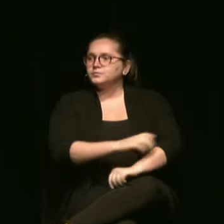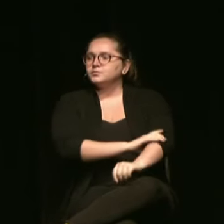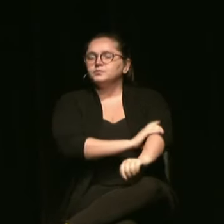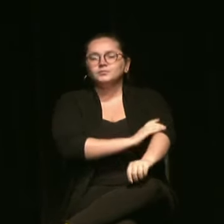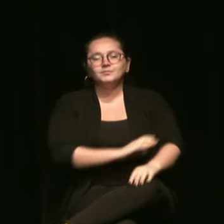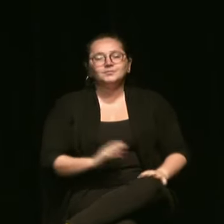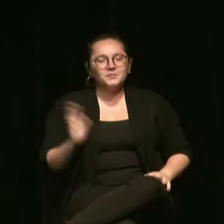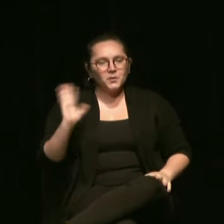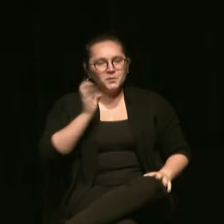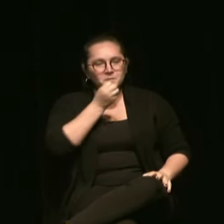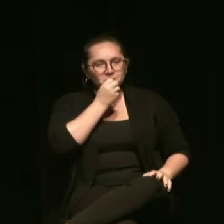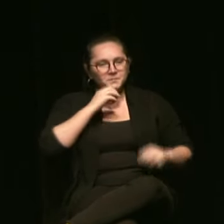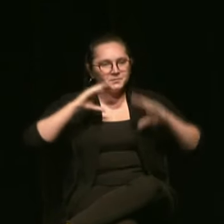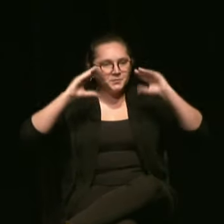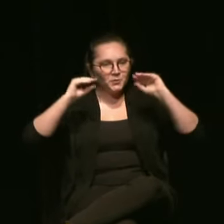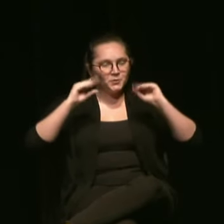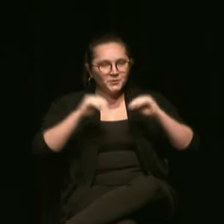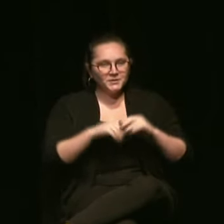Boa noite.